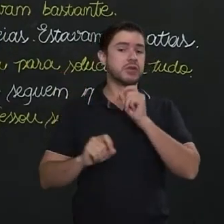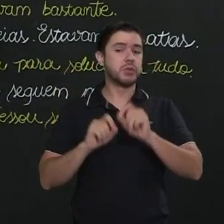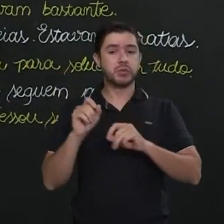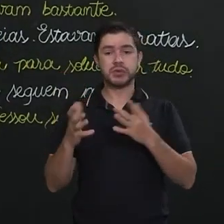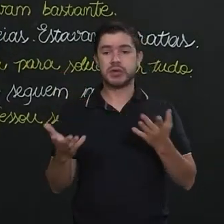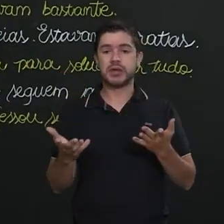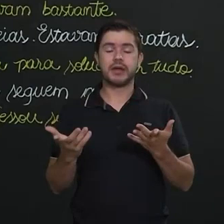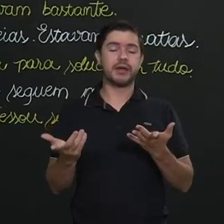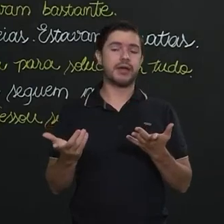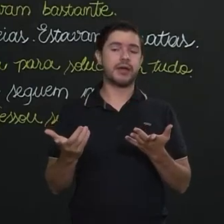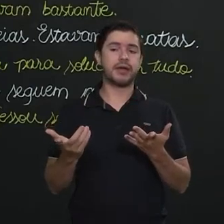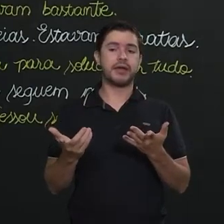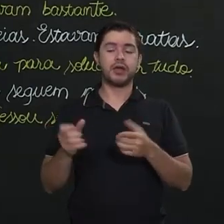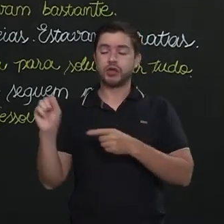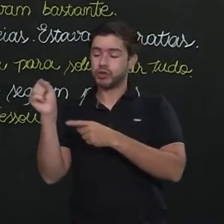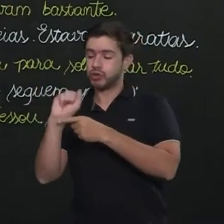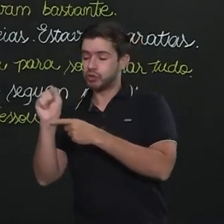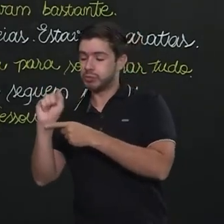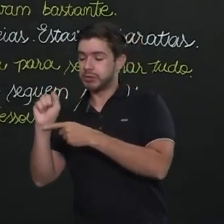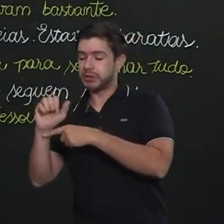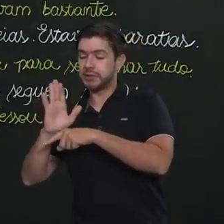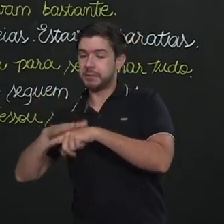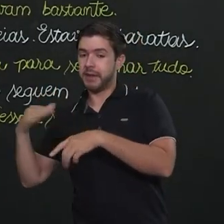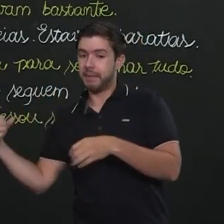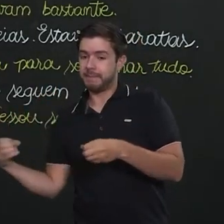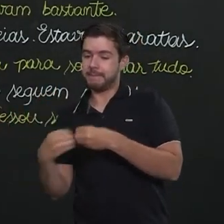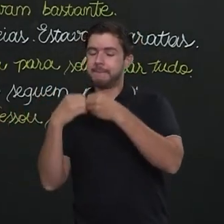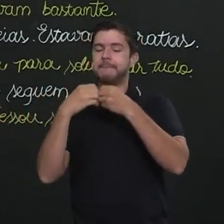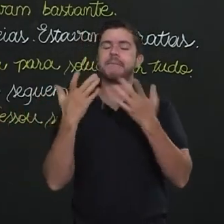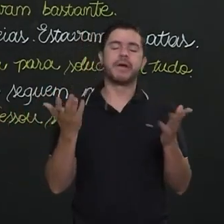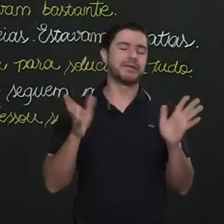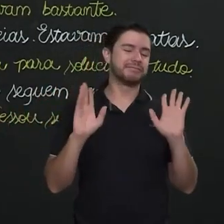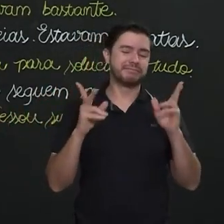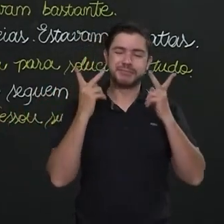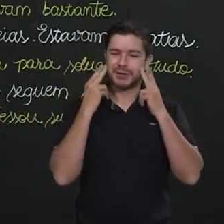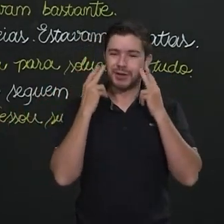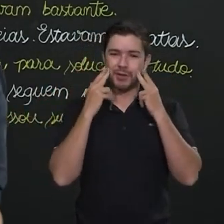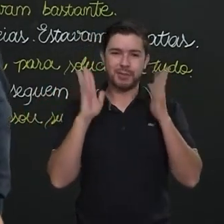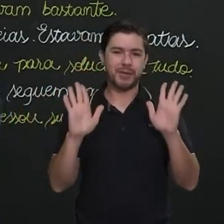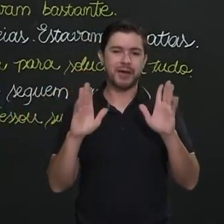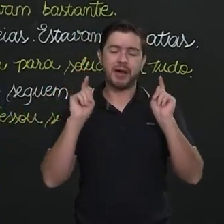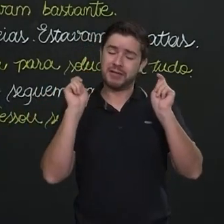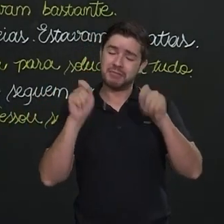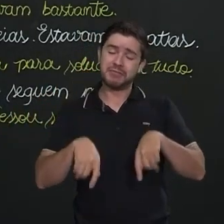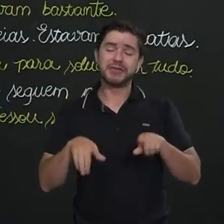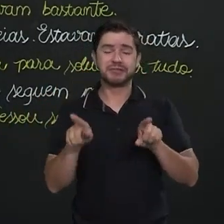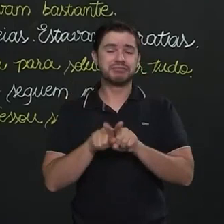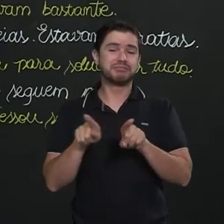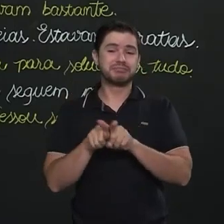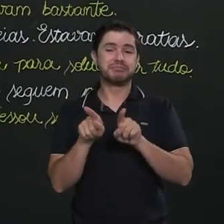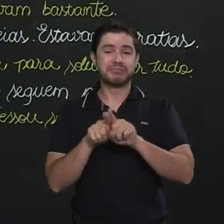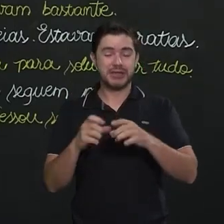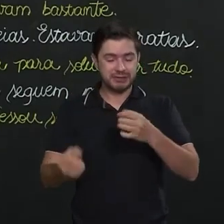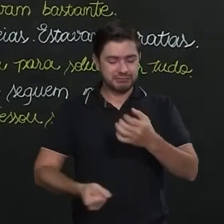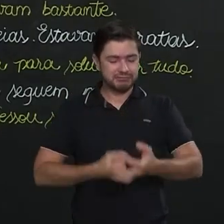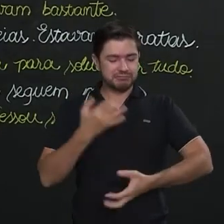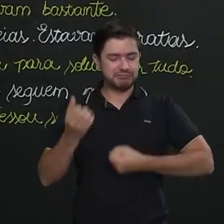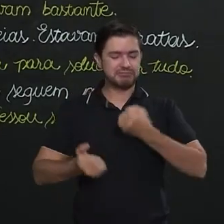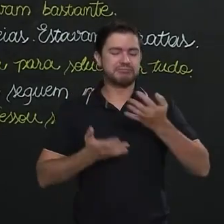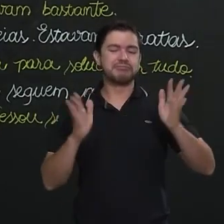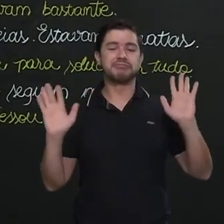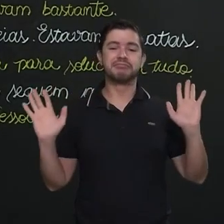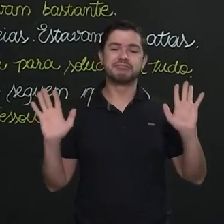com o substantivo mais próximo, ok? Essa é uma construção possível também. Inspiradora a